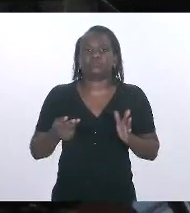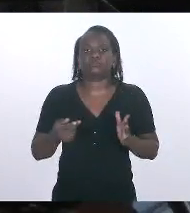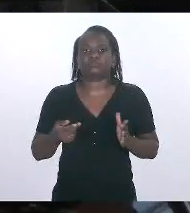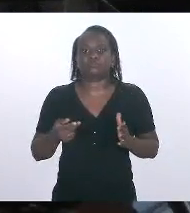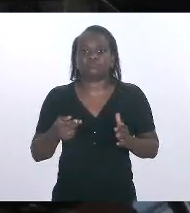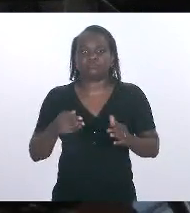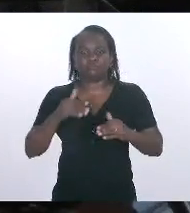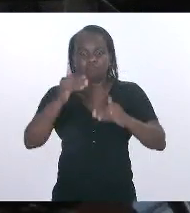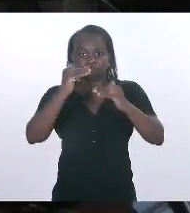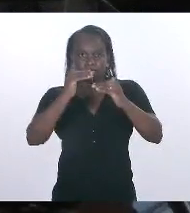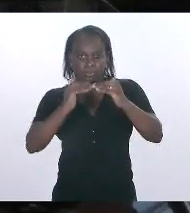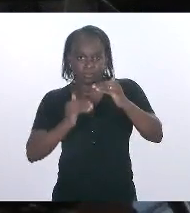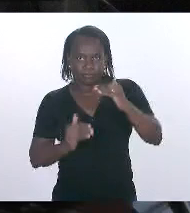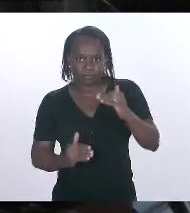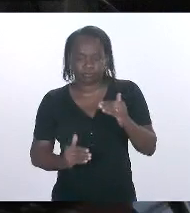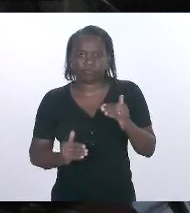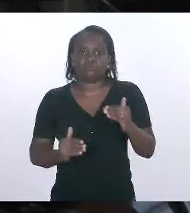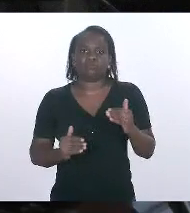e hierárquica